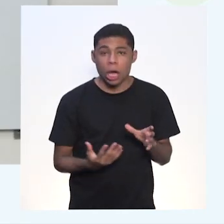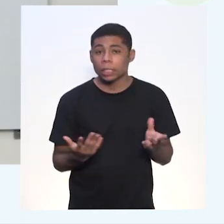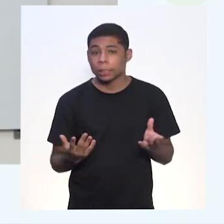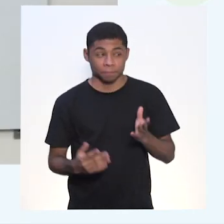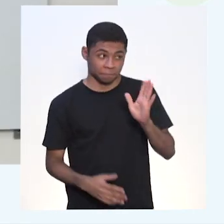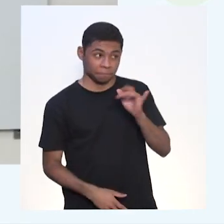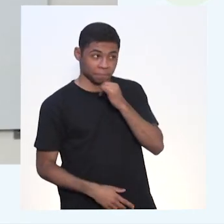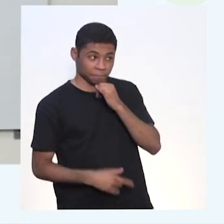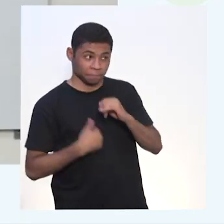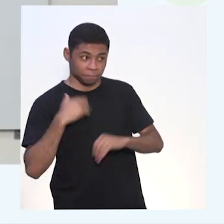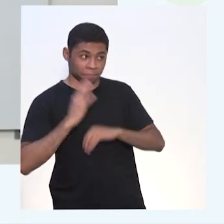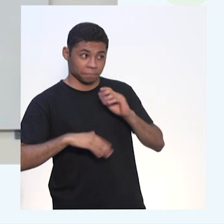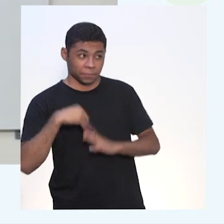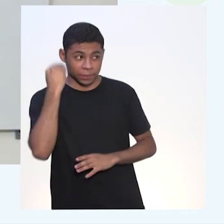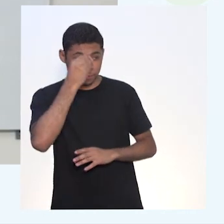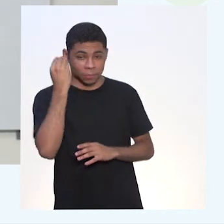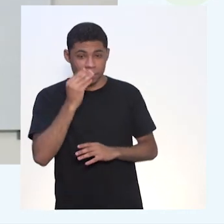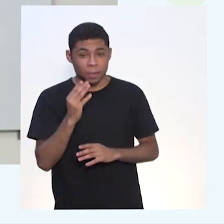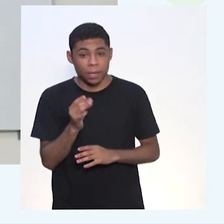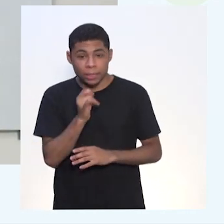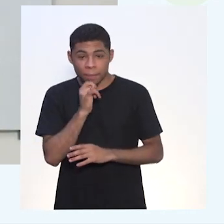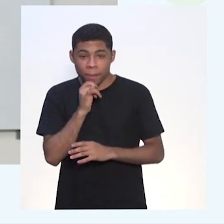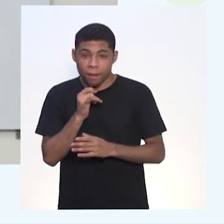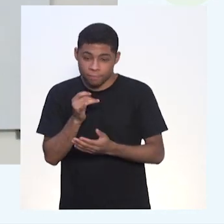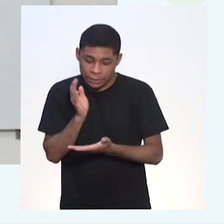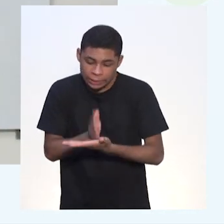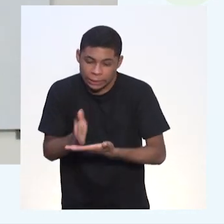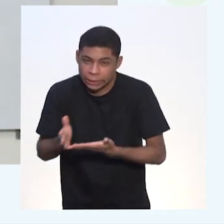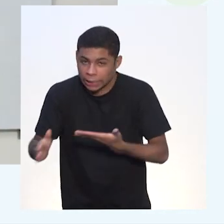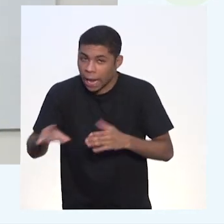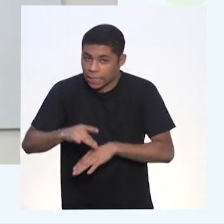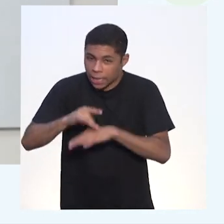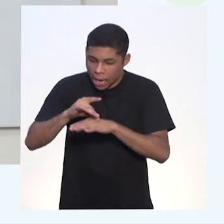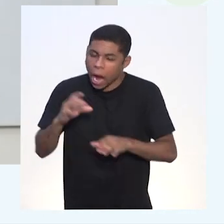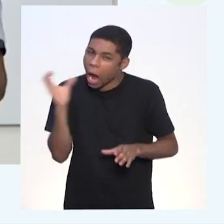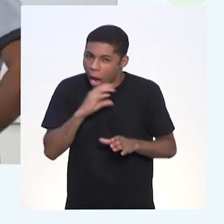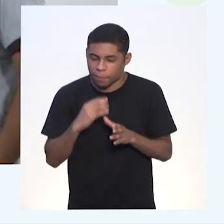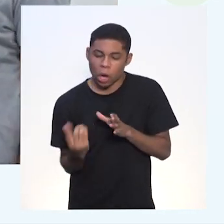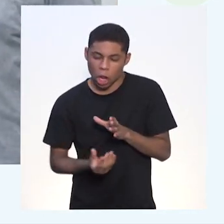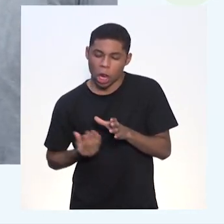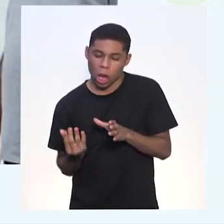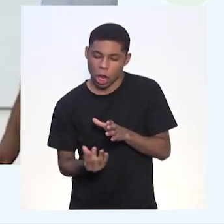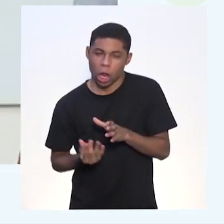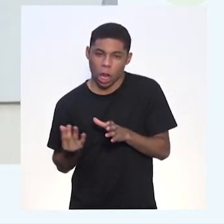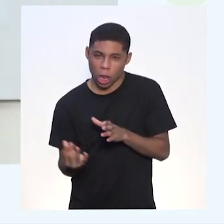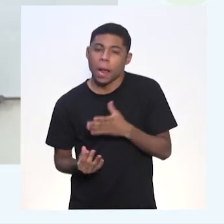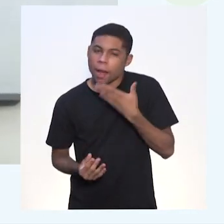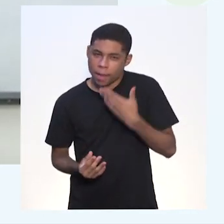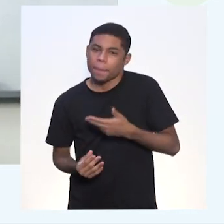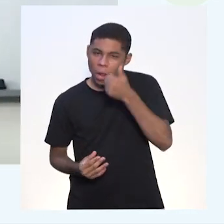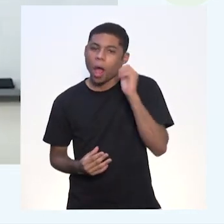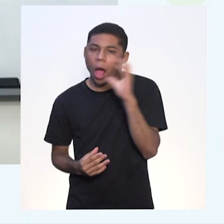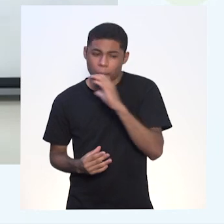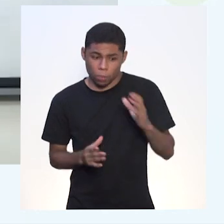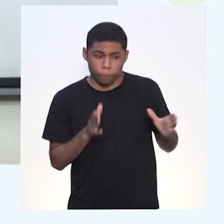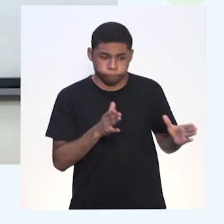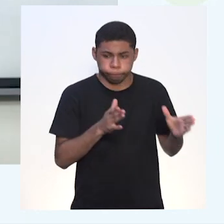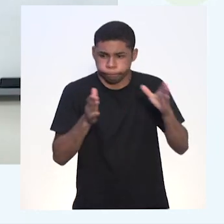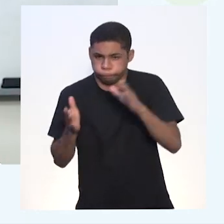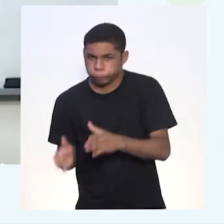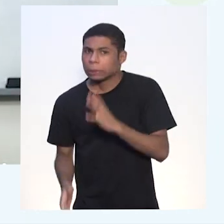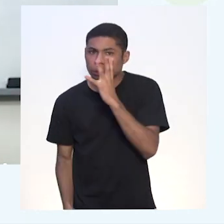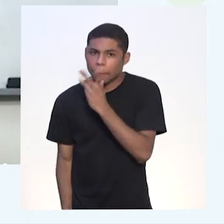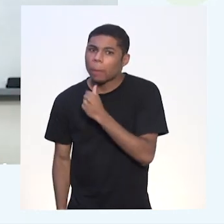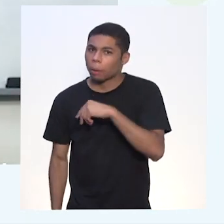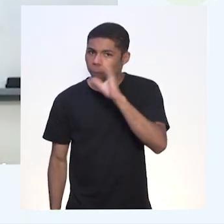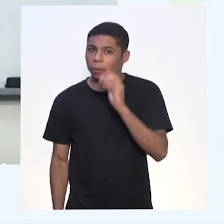em cozinha, eu acho que pratos com carne moída, né? São pedaços pequenininhos, é bem mais rápido de preparar, né? Isso. E agora um outro exemplo,